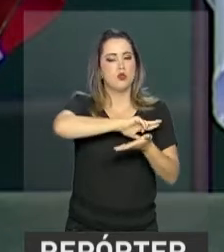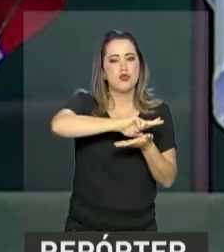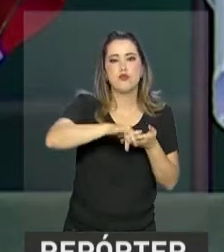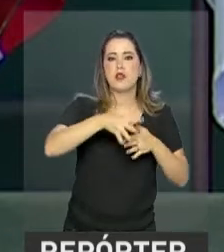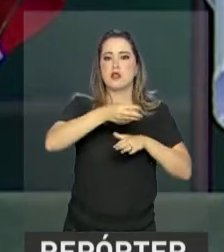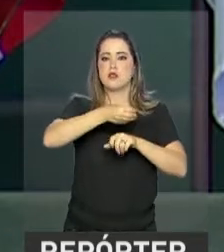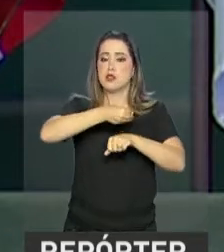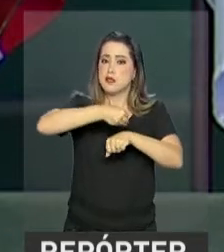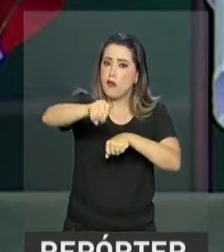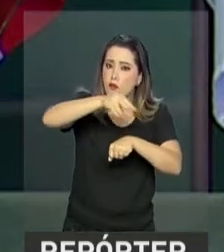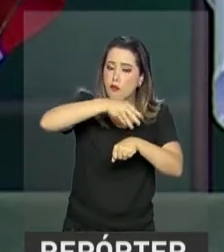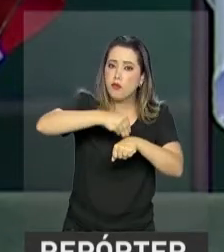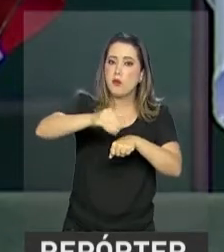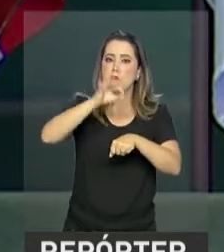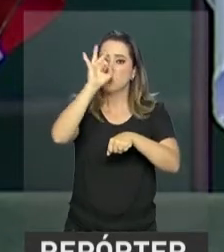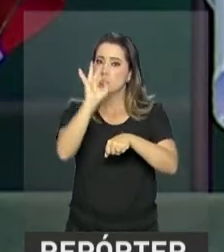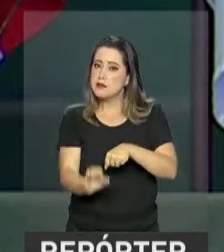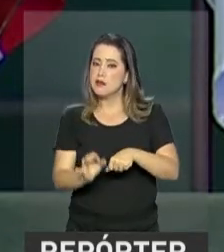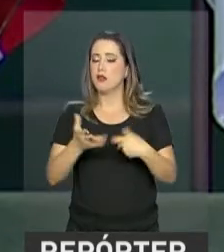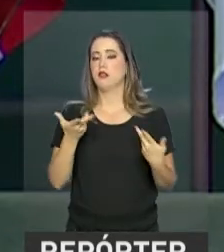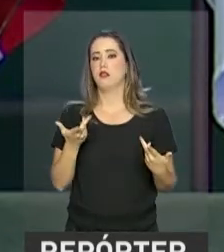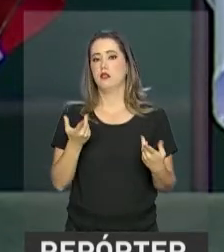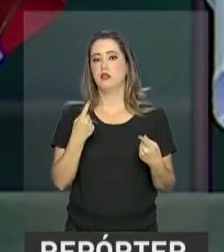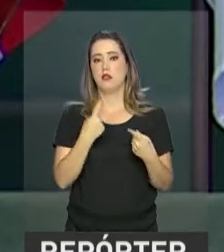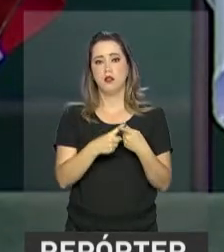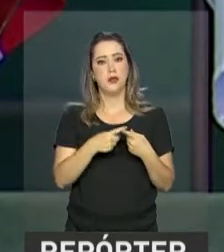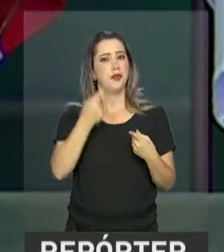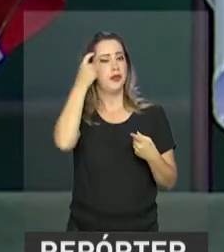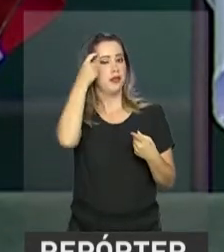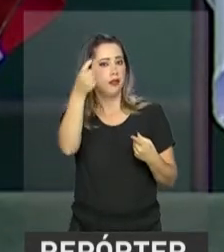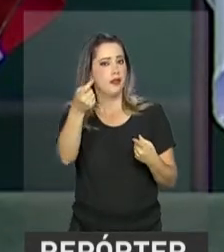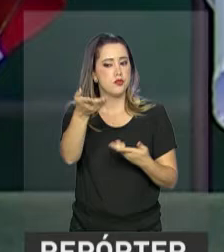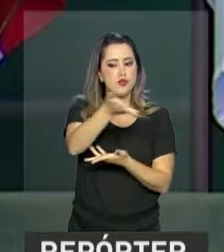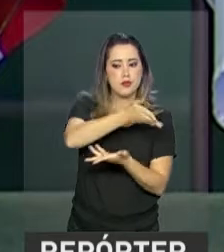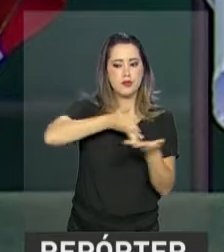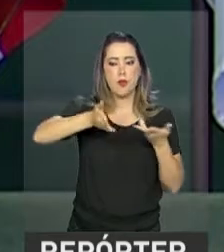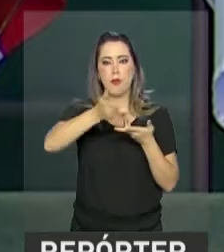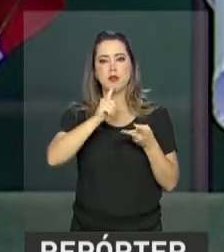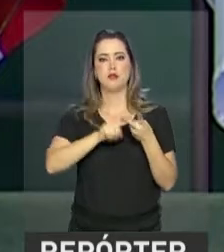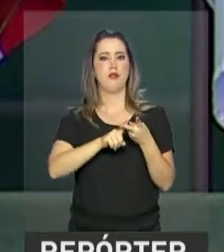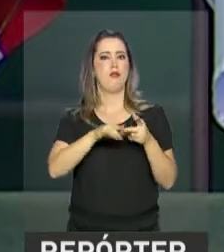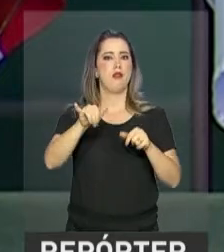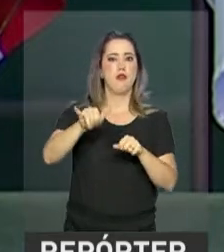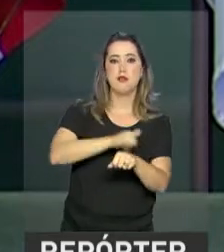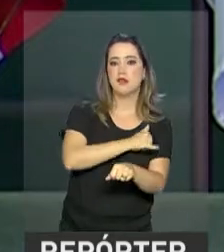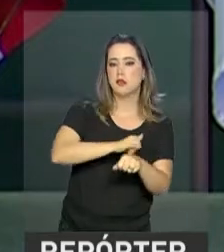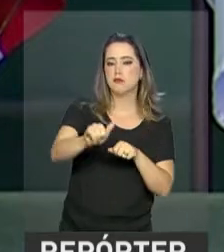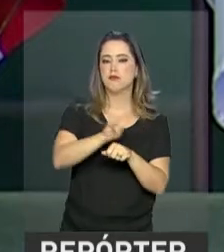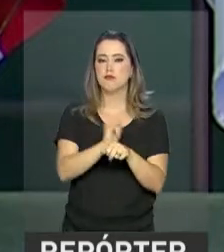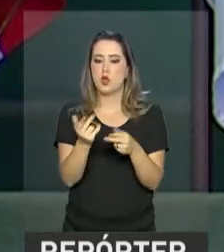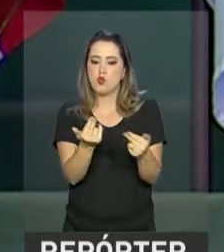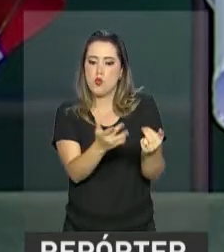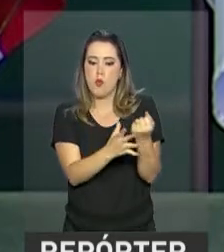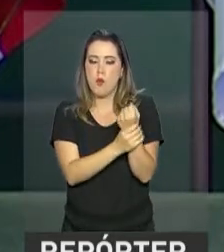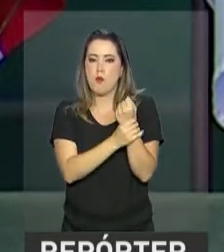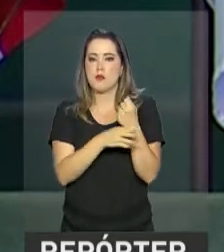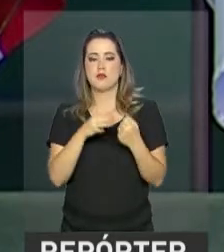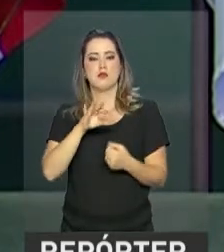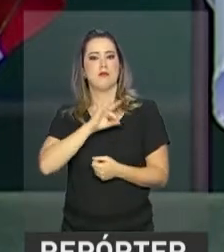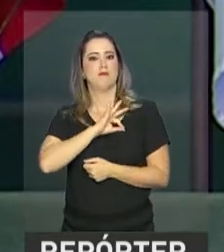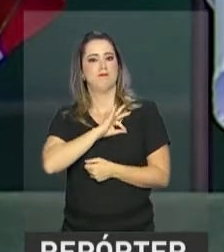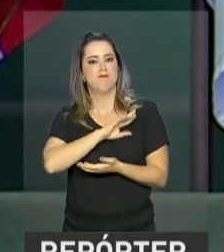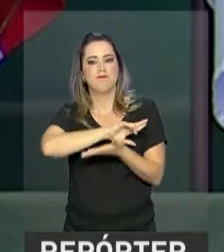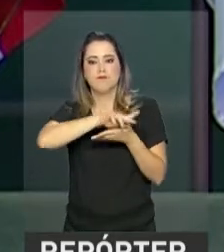dizia pouco é dados padronizados de inteligência compartilhada de estratégias comuns e como